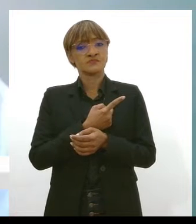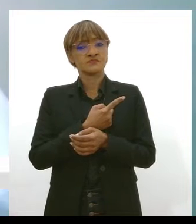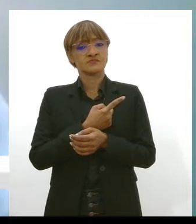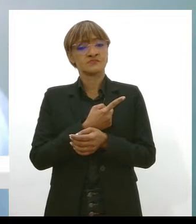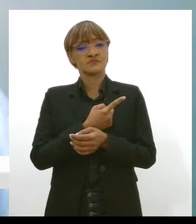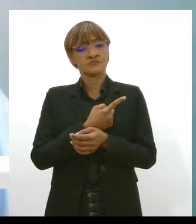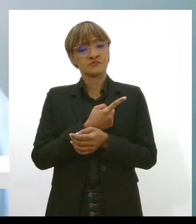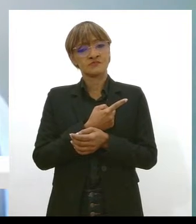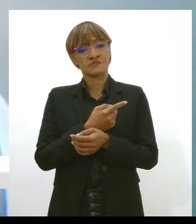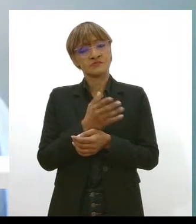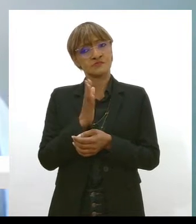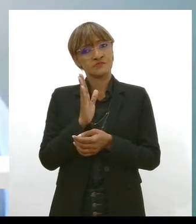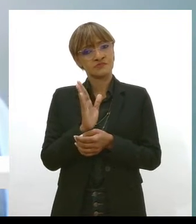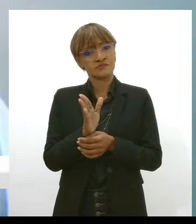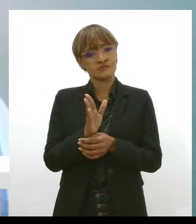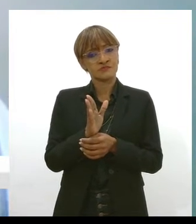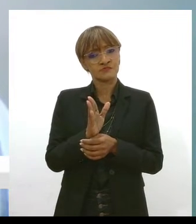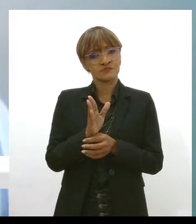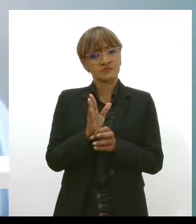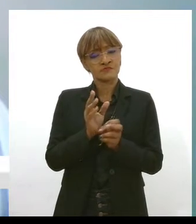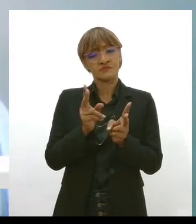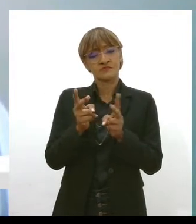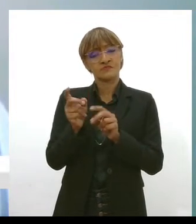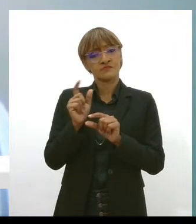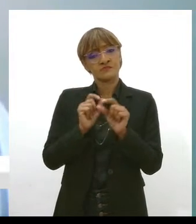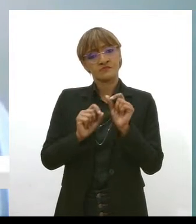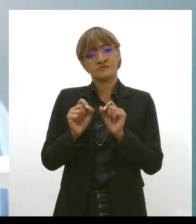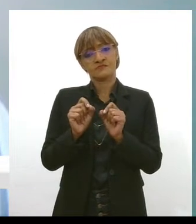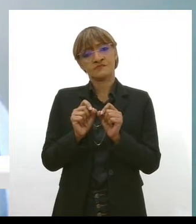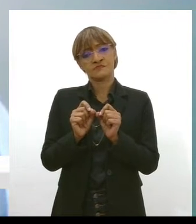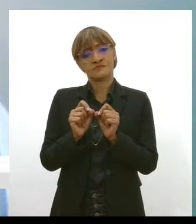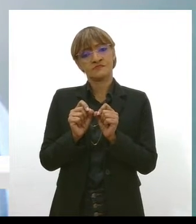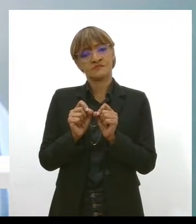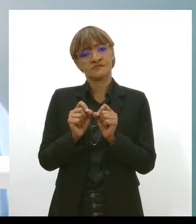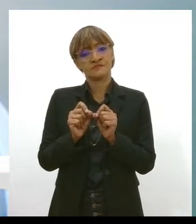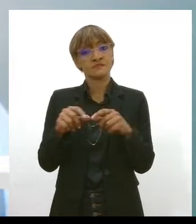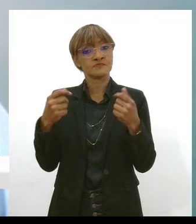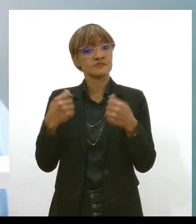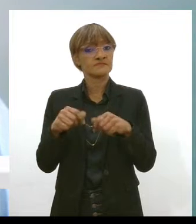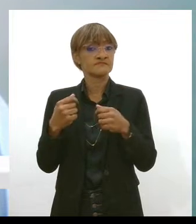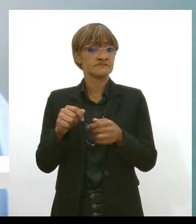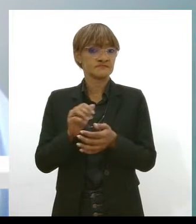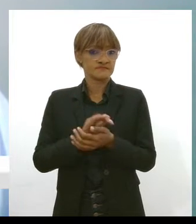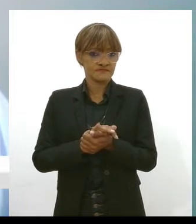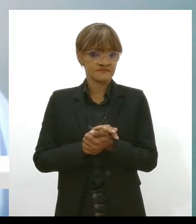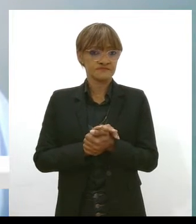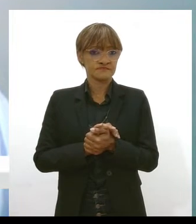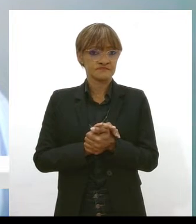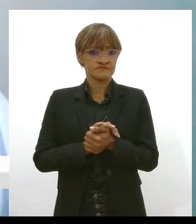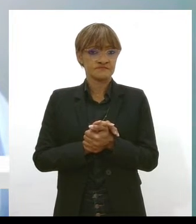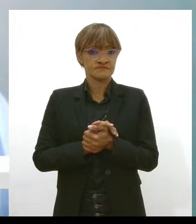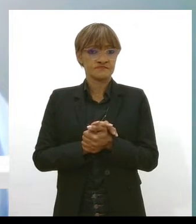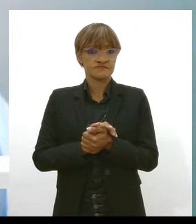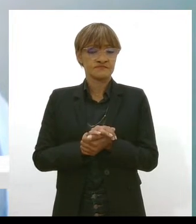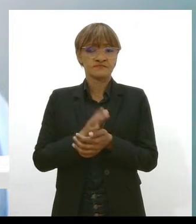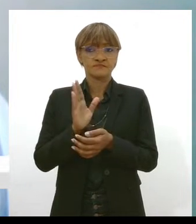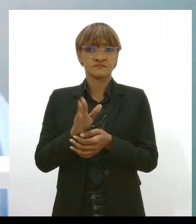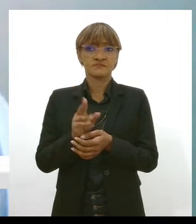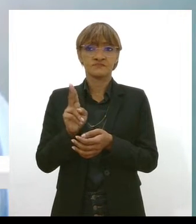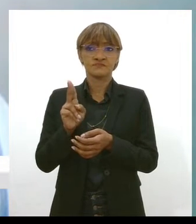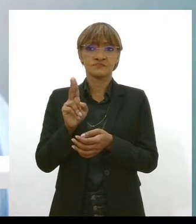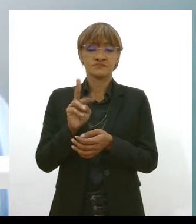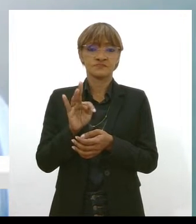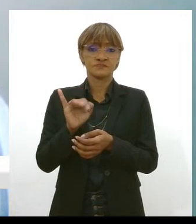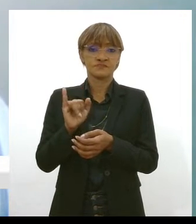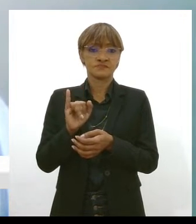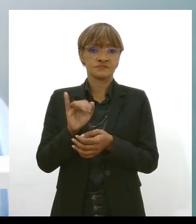questão do DIU, né, da inserção do dispositivo intrauterino. Sim. Que é um atendimento,